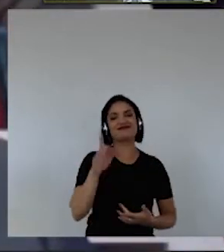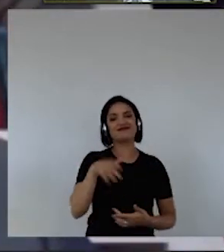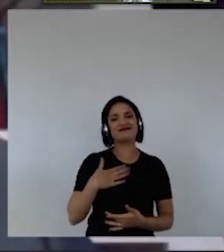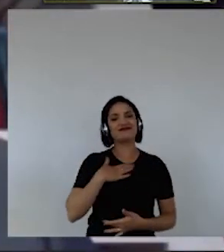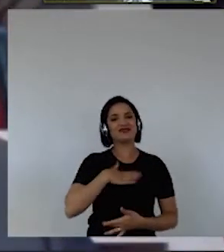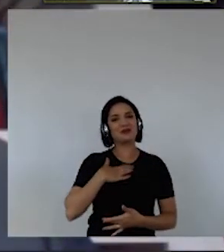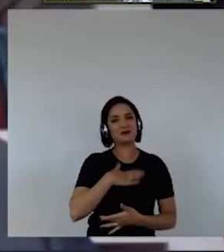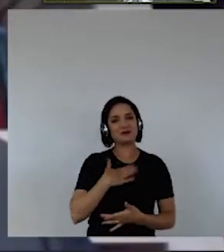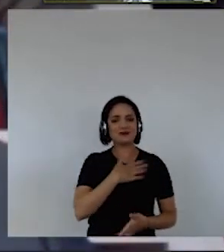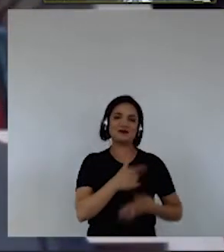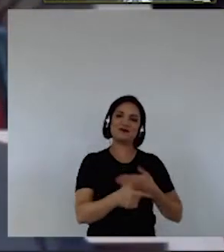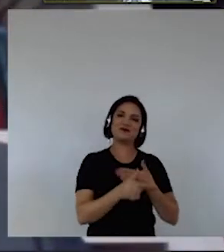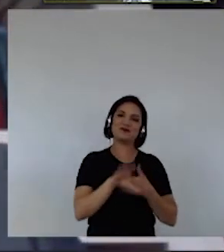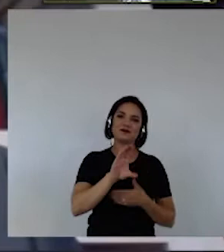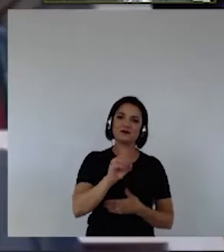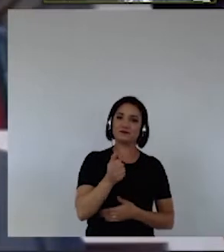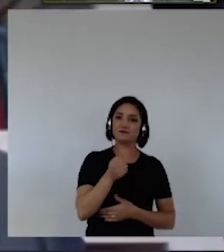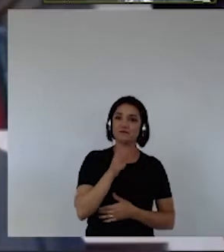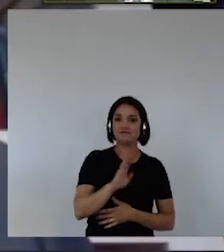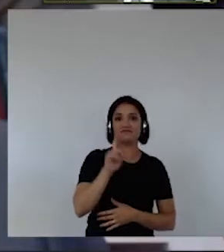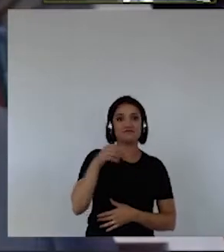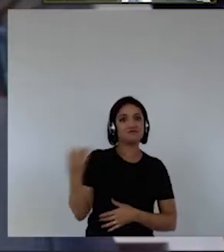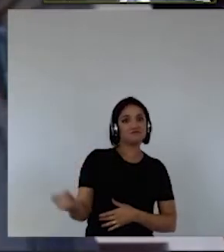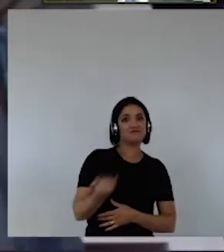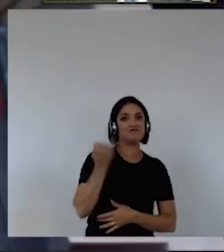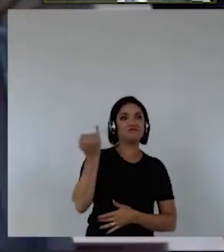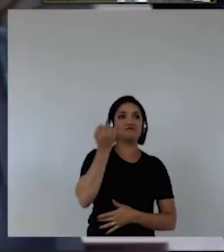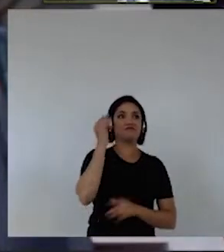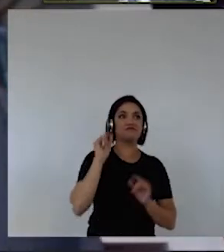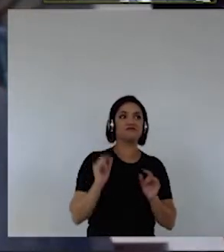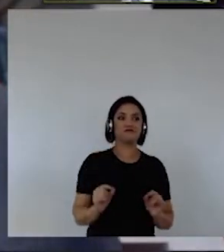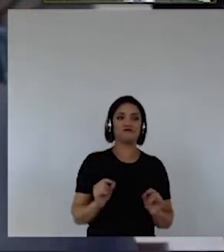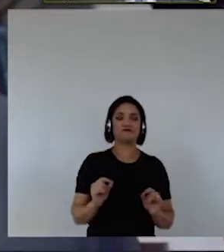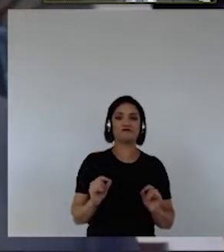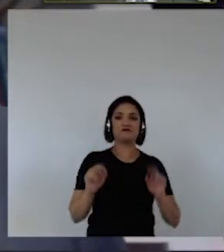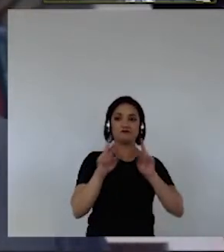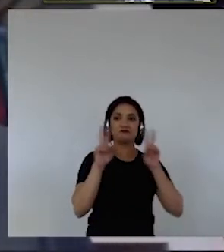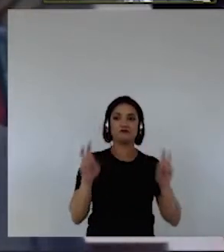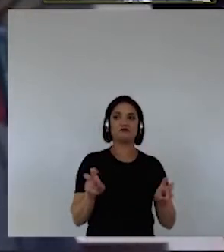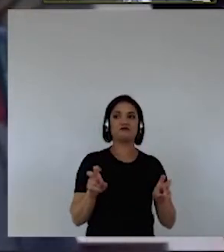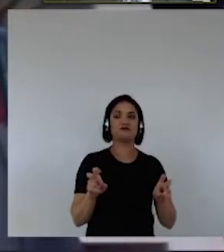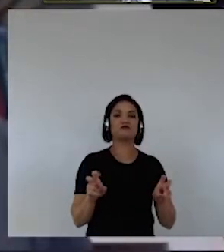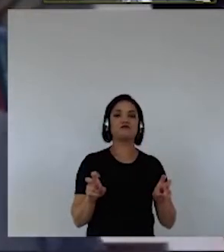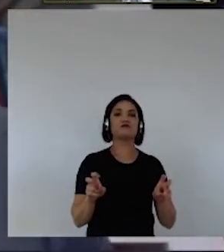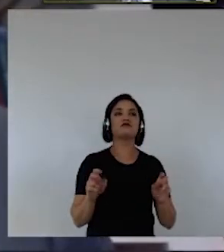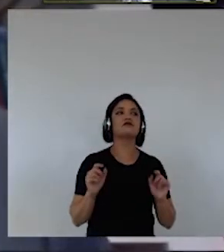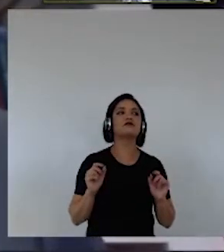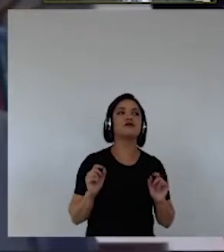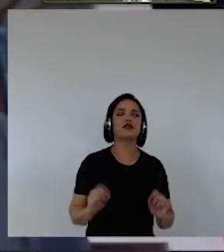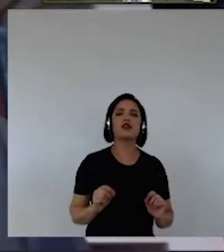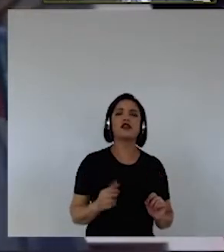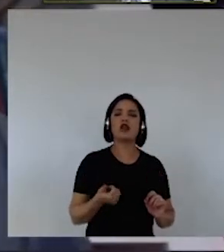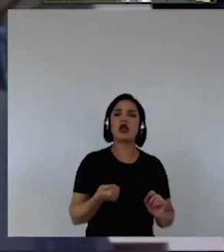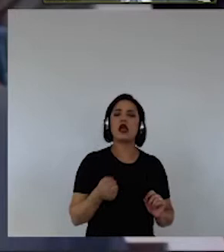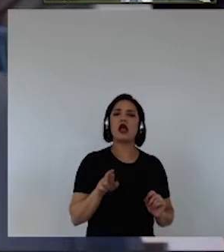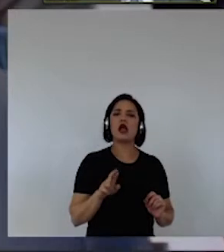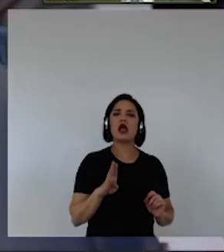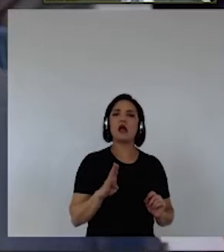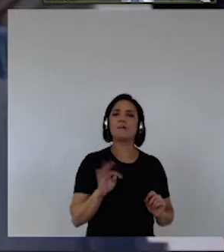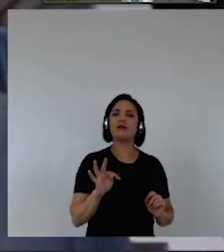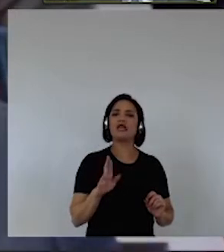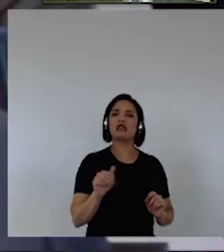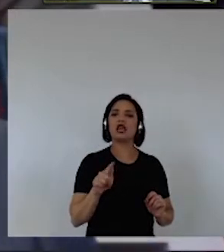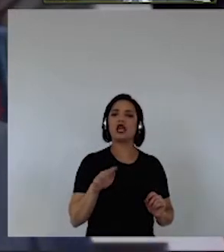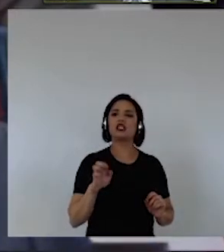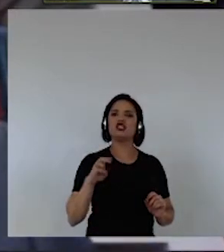esse dever da OAB, e é muito importante esse tema específico nosso, que é a arbitragem, porque é uma área do direito que tem